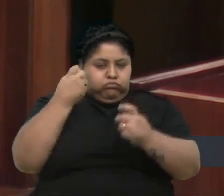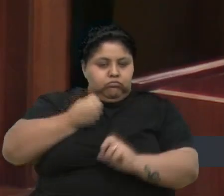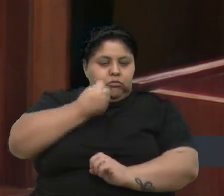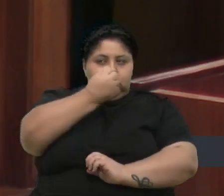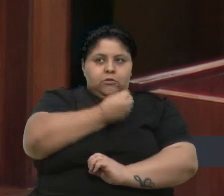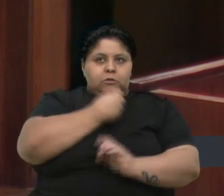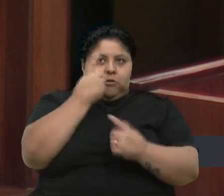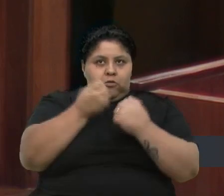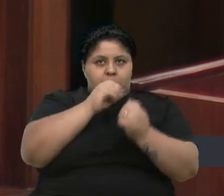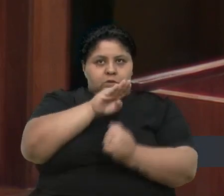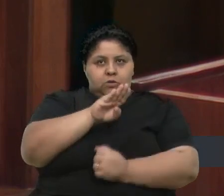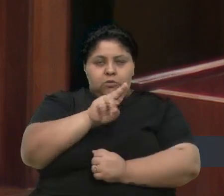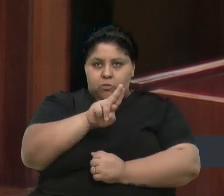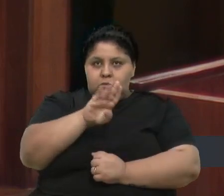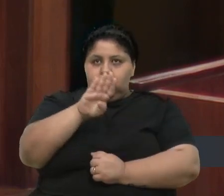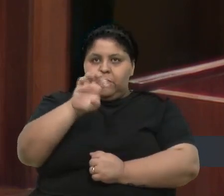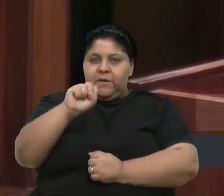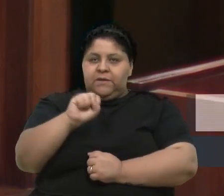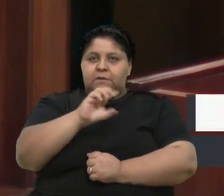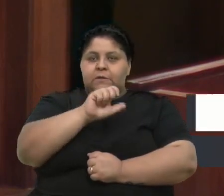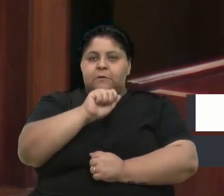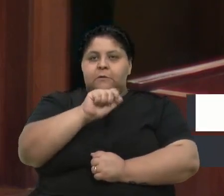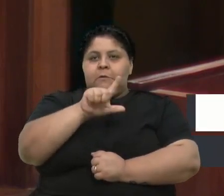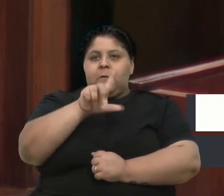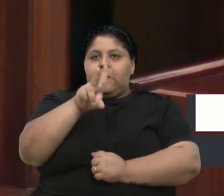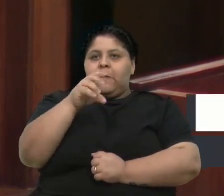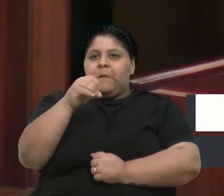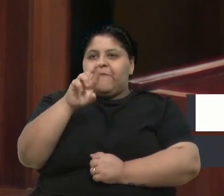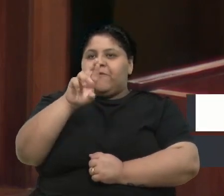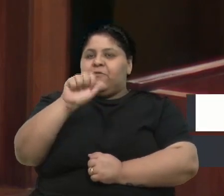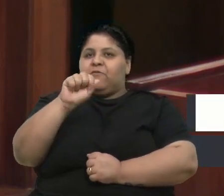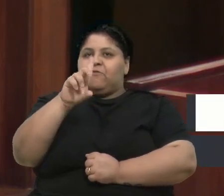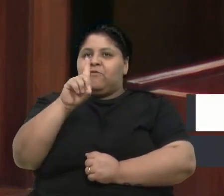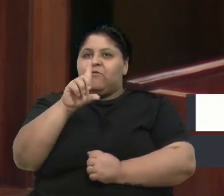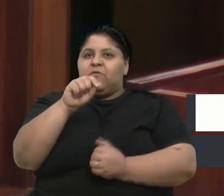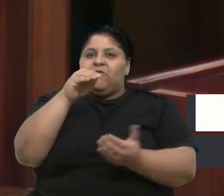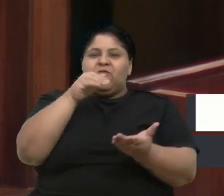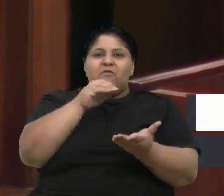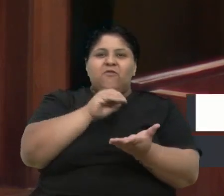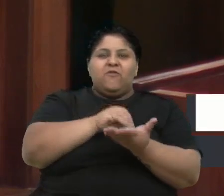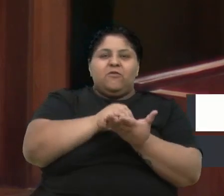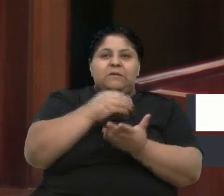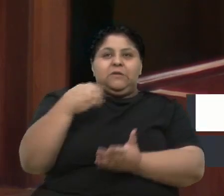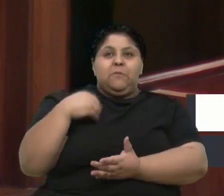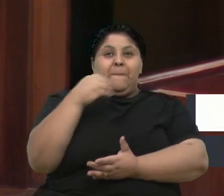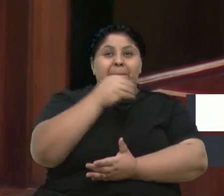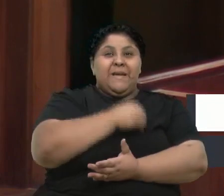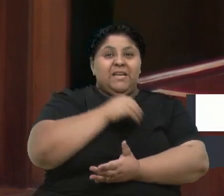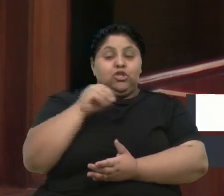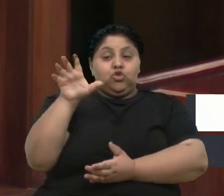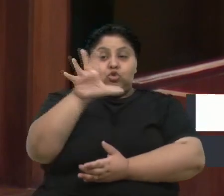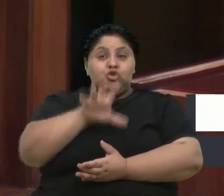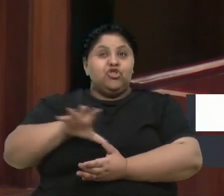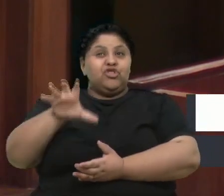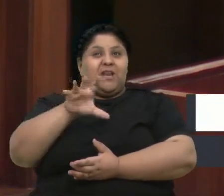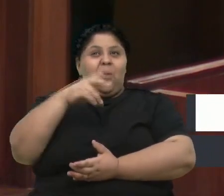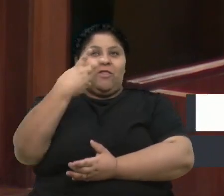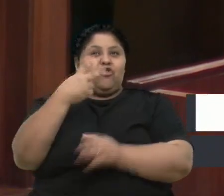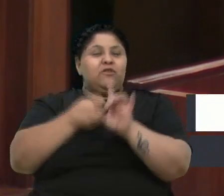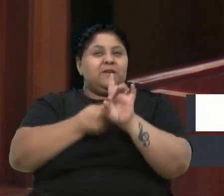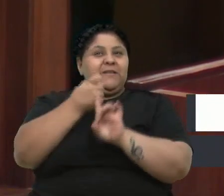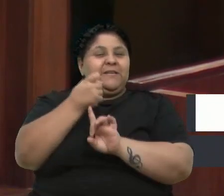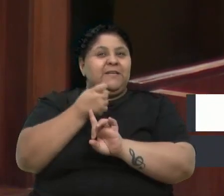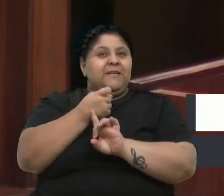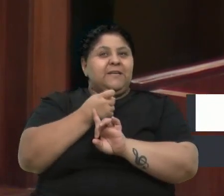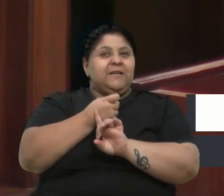algumas UBSs. No Alvorada, está faltando médico clínico há 2 meses na UBS do Alvorada. Na